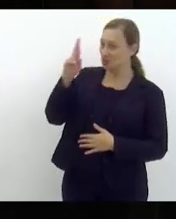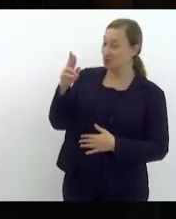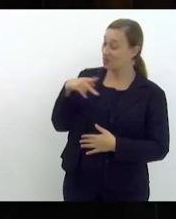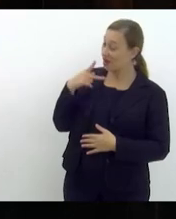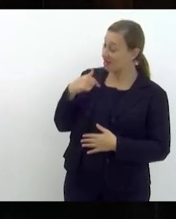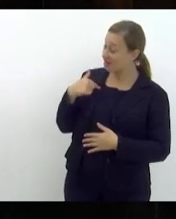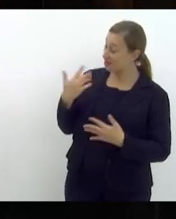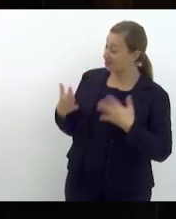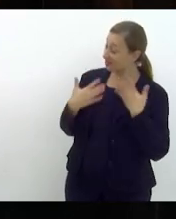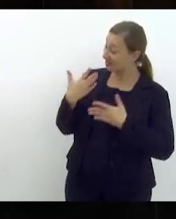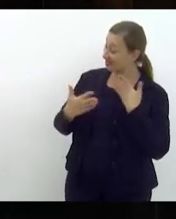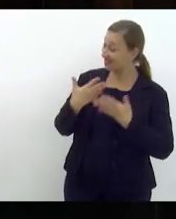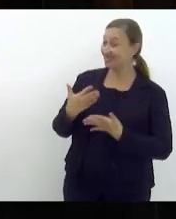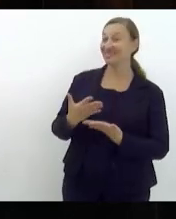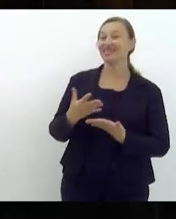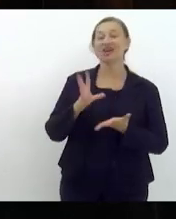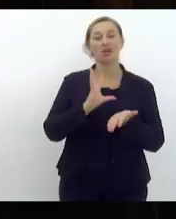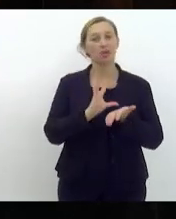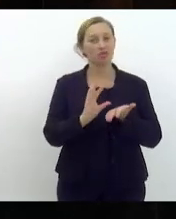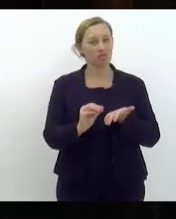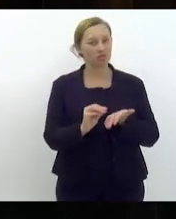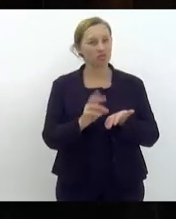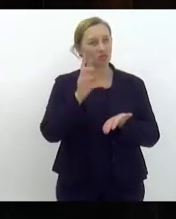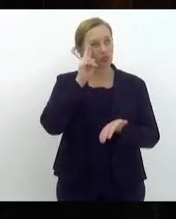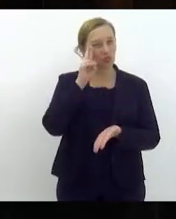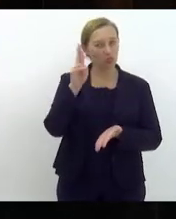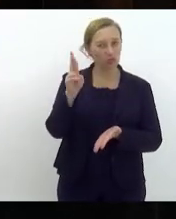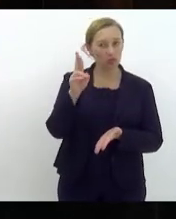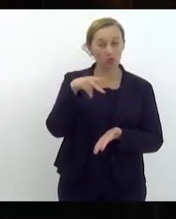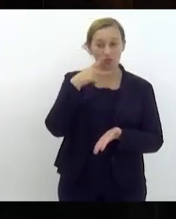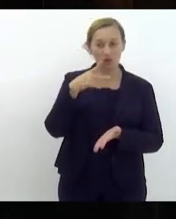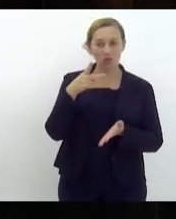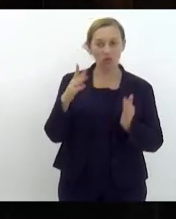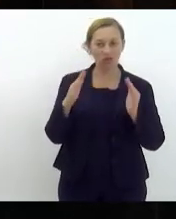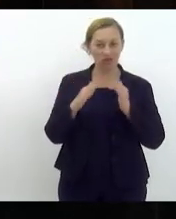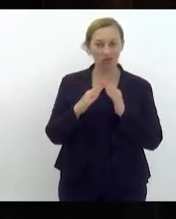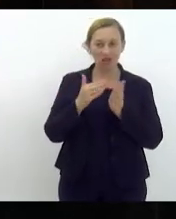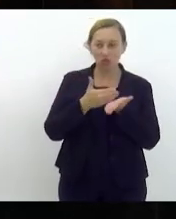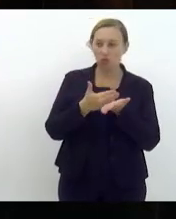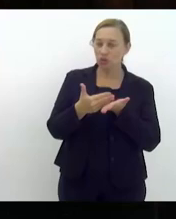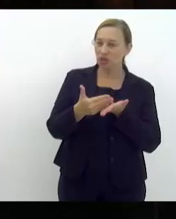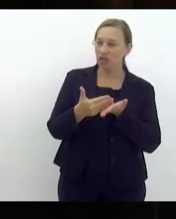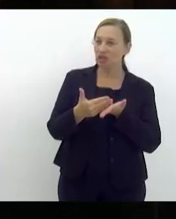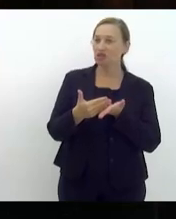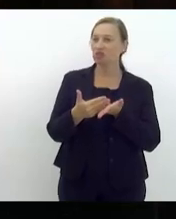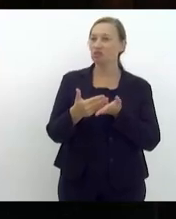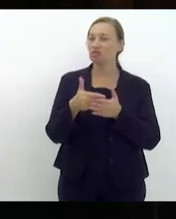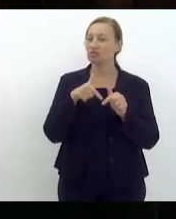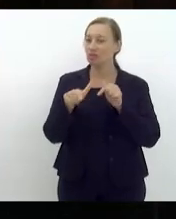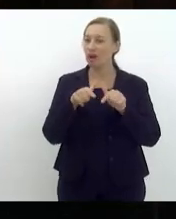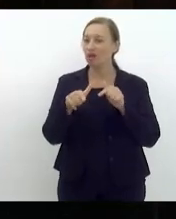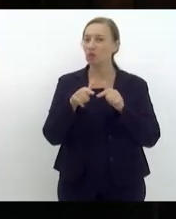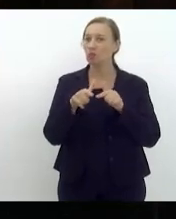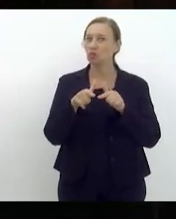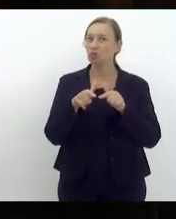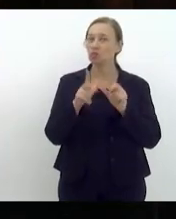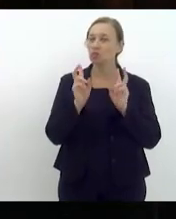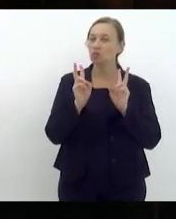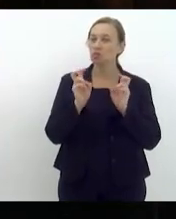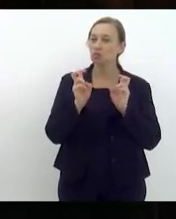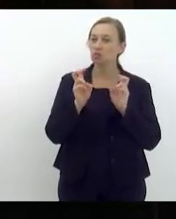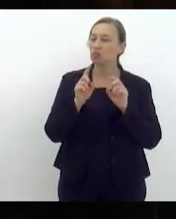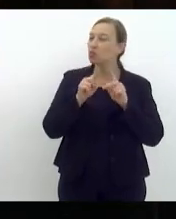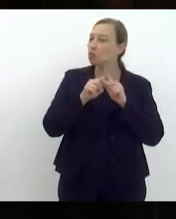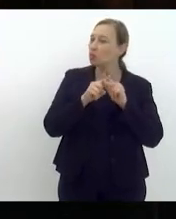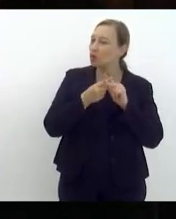e dizer que uma pauta que vossa excelência trouxe a essa casa logo no início dessa legislatura que é a questão da